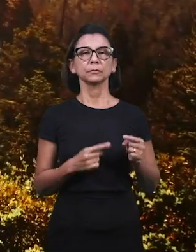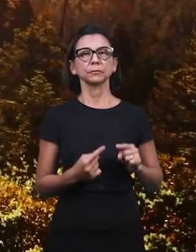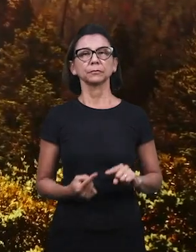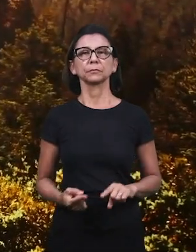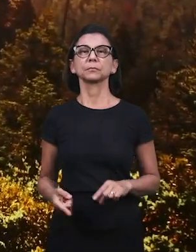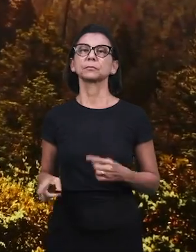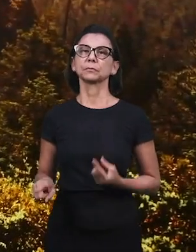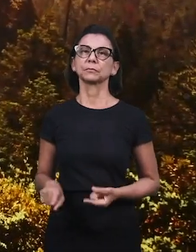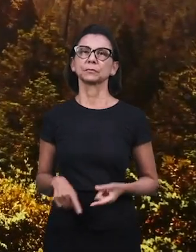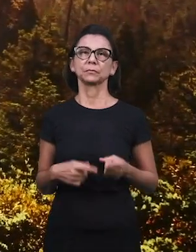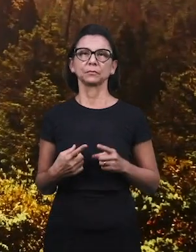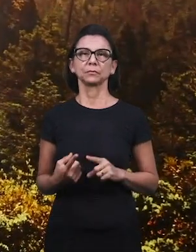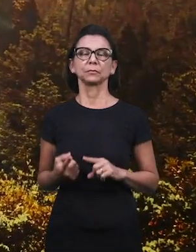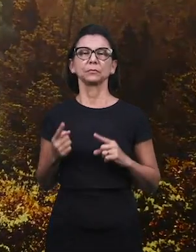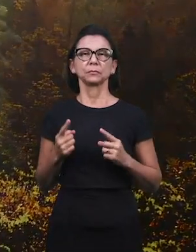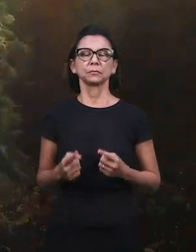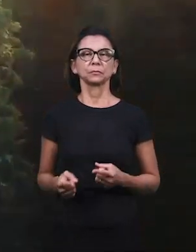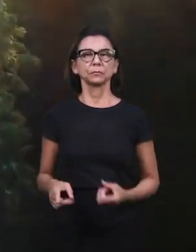porvir.